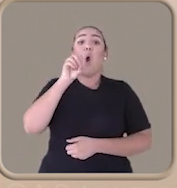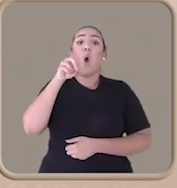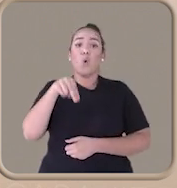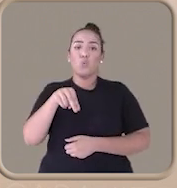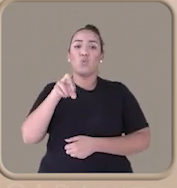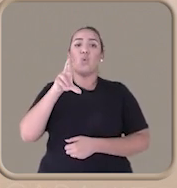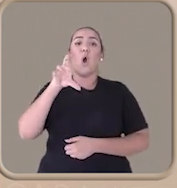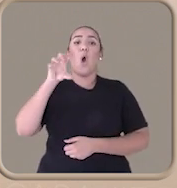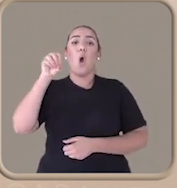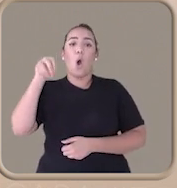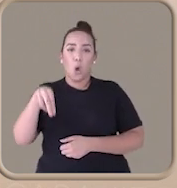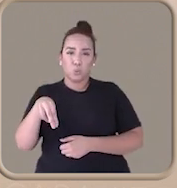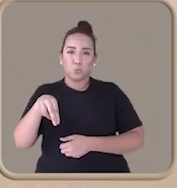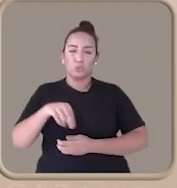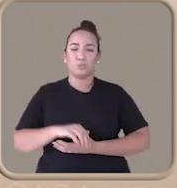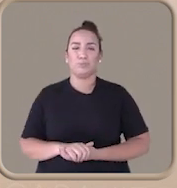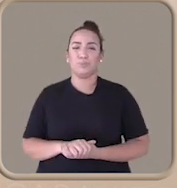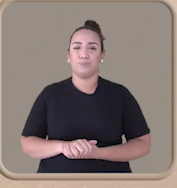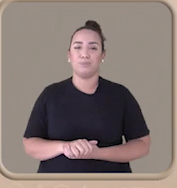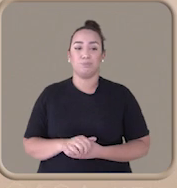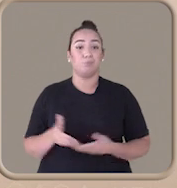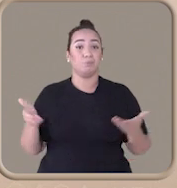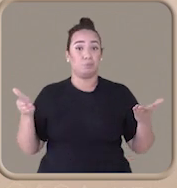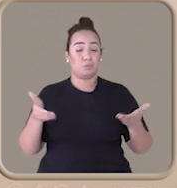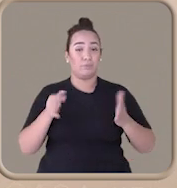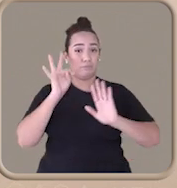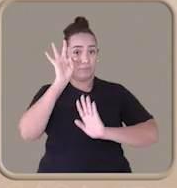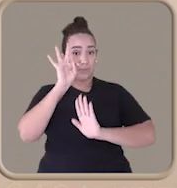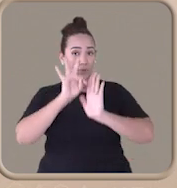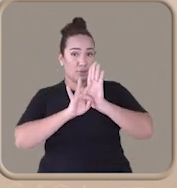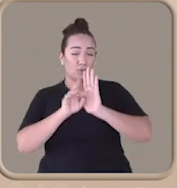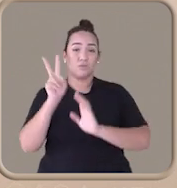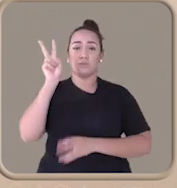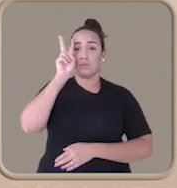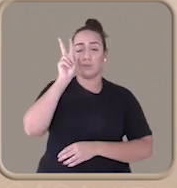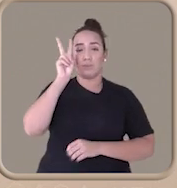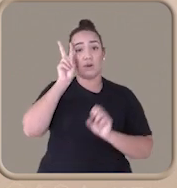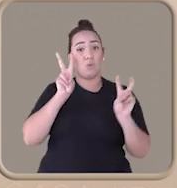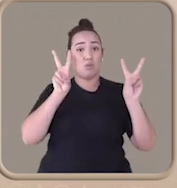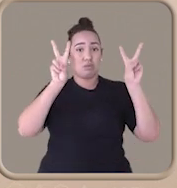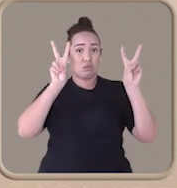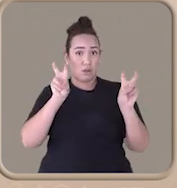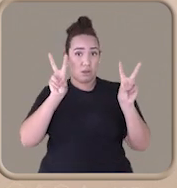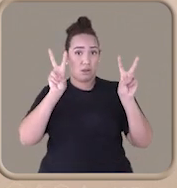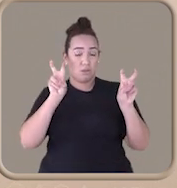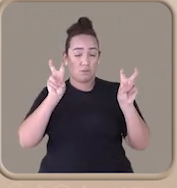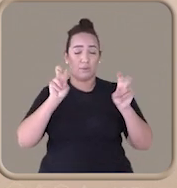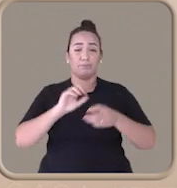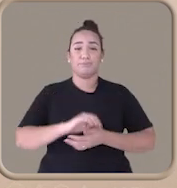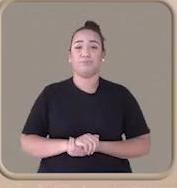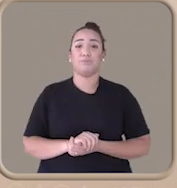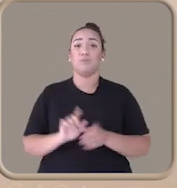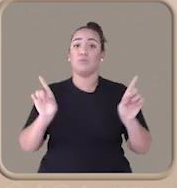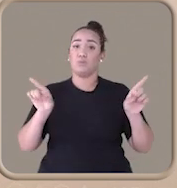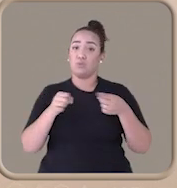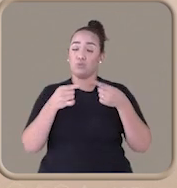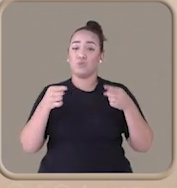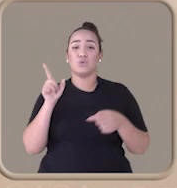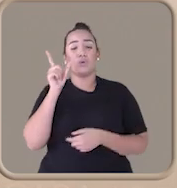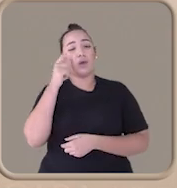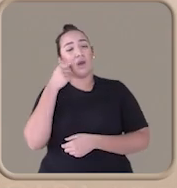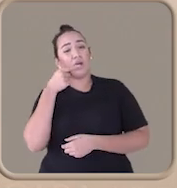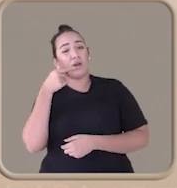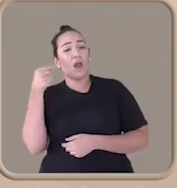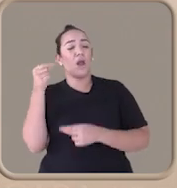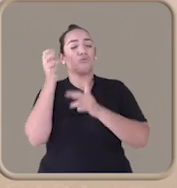Rom-rom-rom. Vamos falar sobre o texto? Vamos relembrar o título do poema? Canção para Ninar Gato